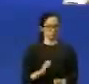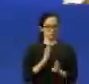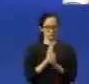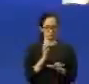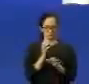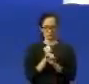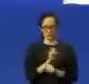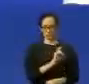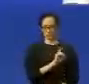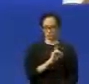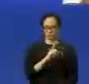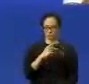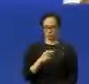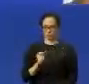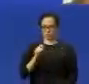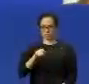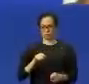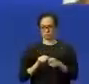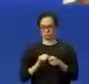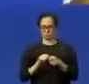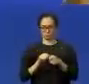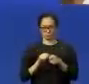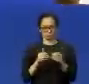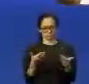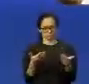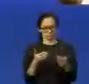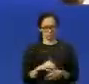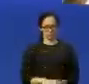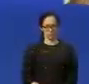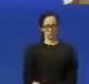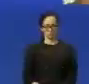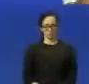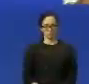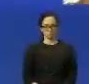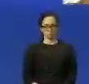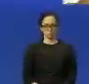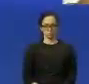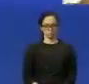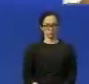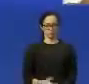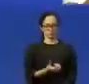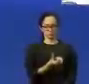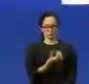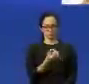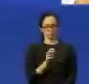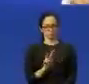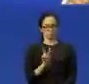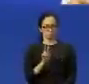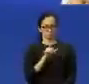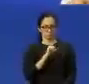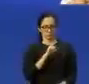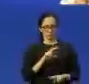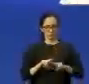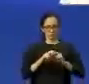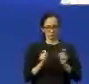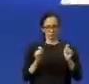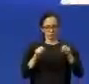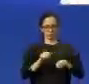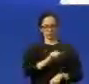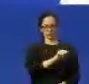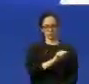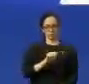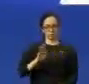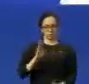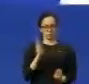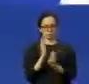calcular a DDP nesse resistor. U entre C e B, R vezes I, não é? Nós teremos 60 volts. Então, a DDP entre os pontos A e B será